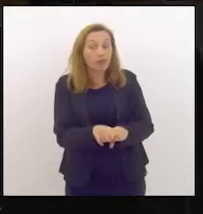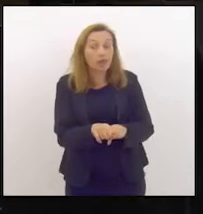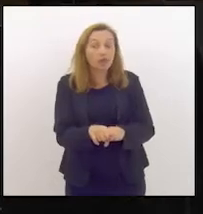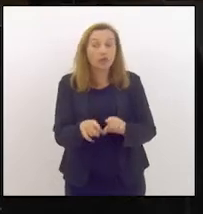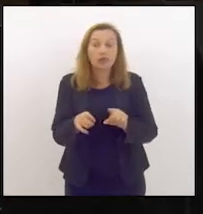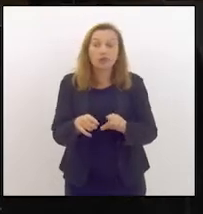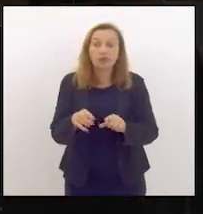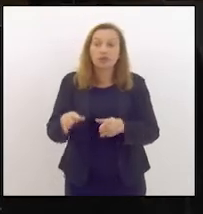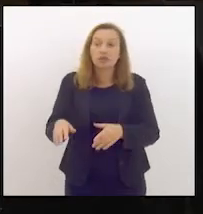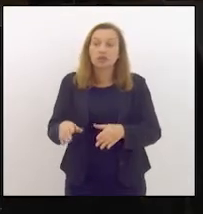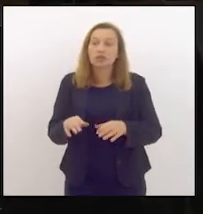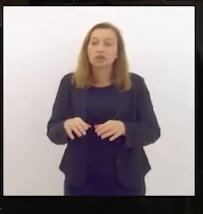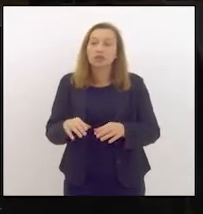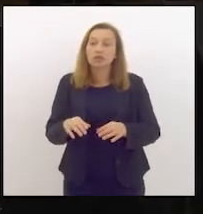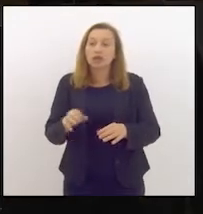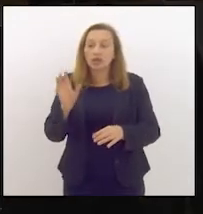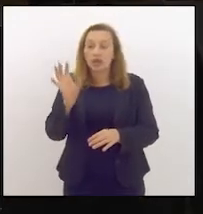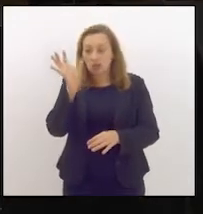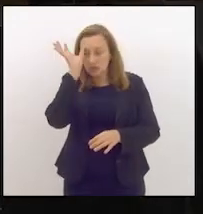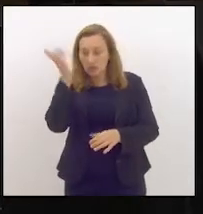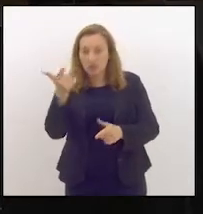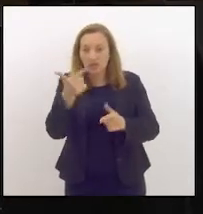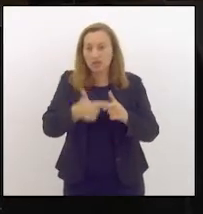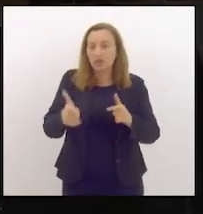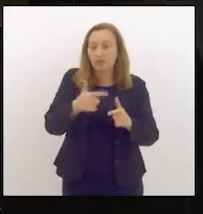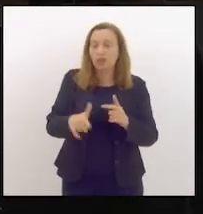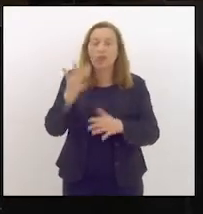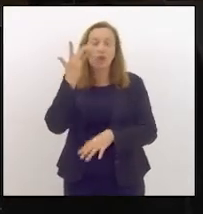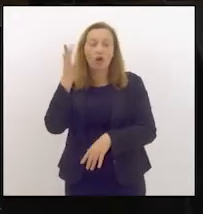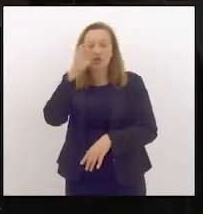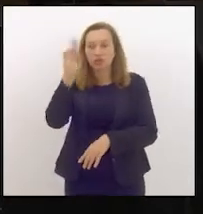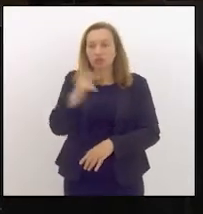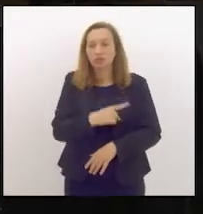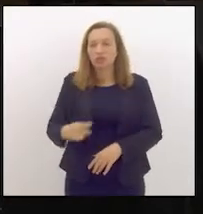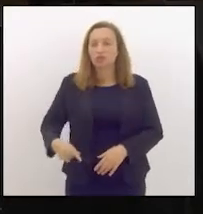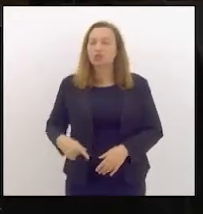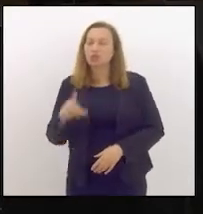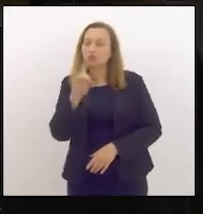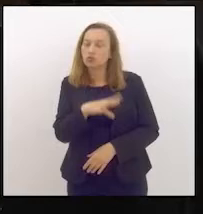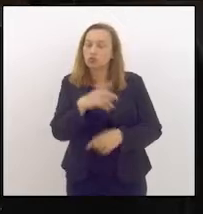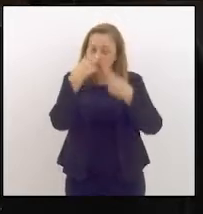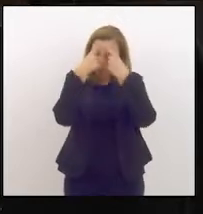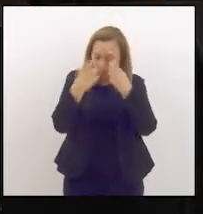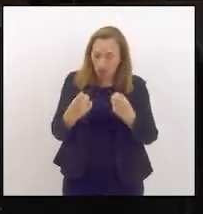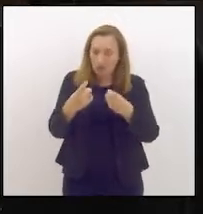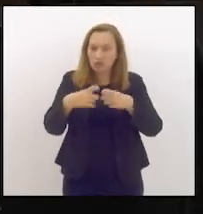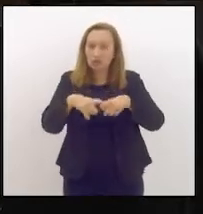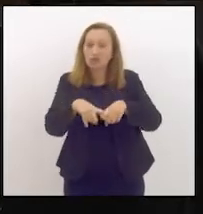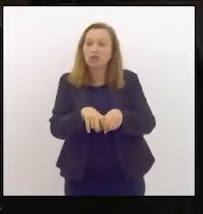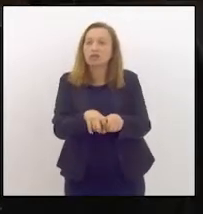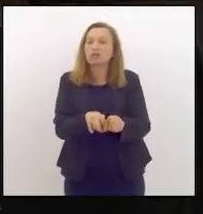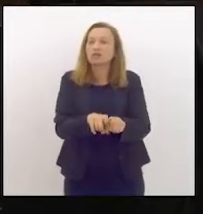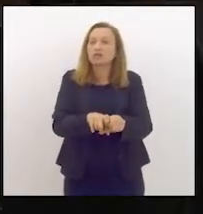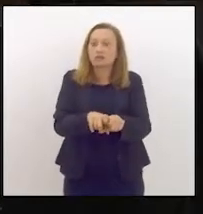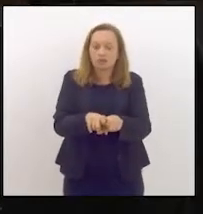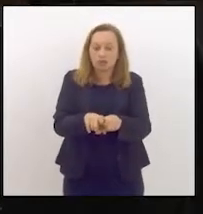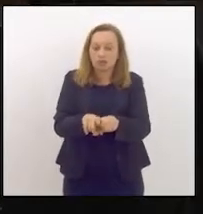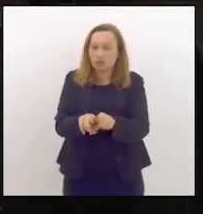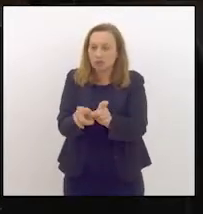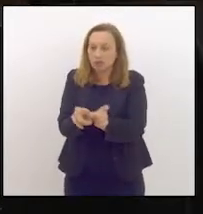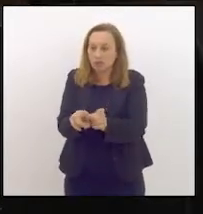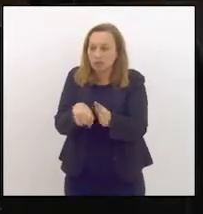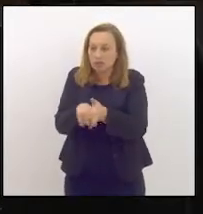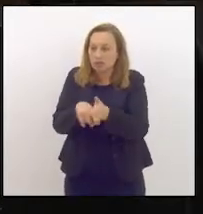trazer à luz esses problemas eu acho seu O que as últimas violências obstétricas que vimos